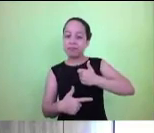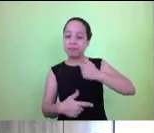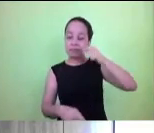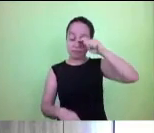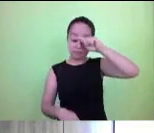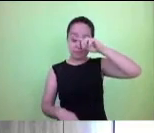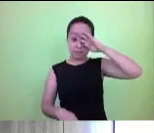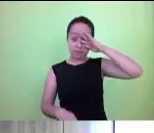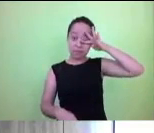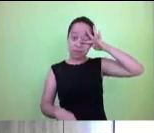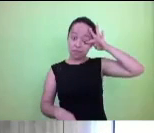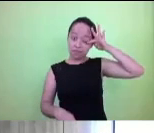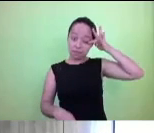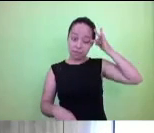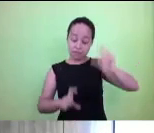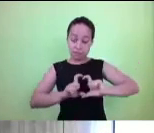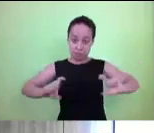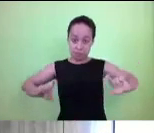20 utilizada.